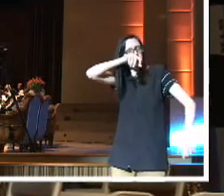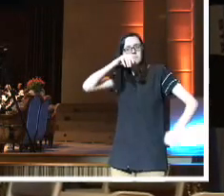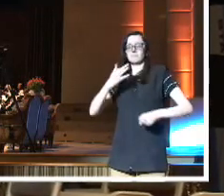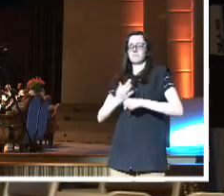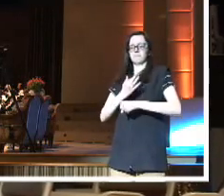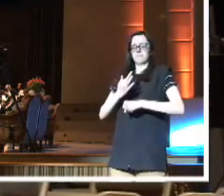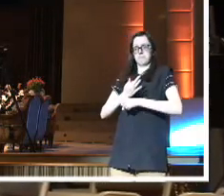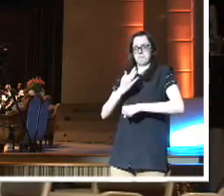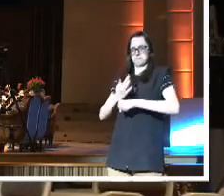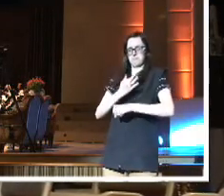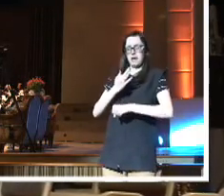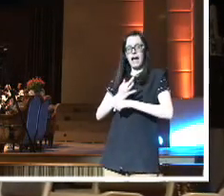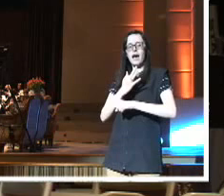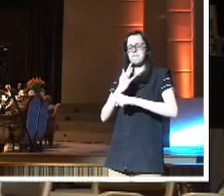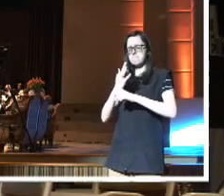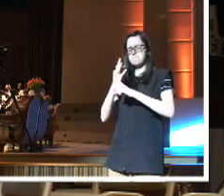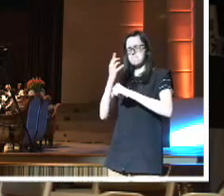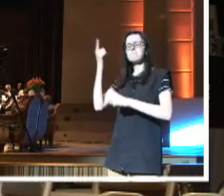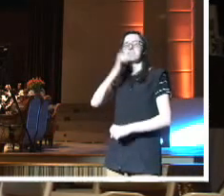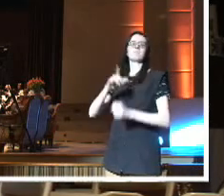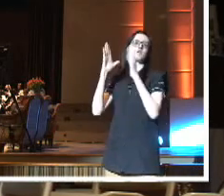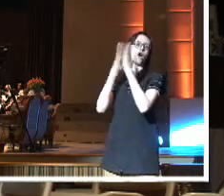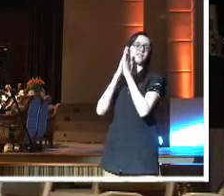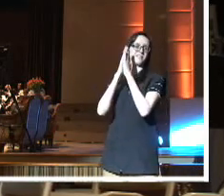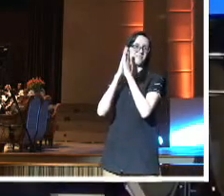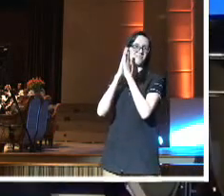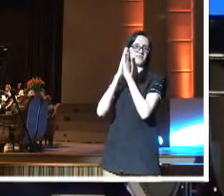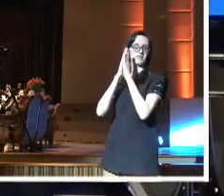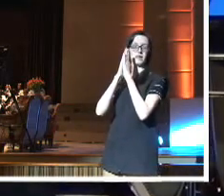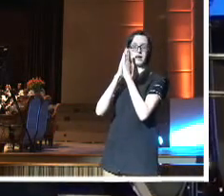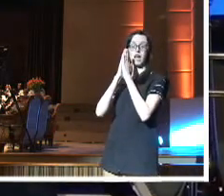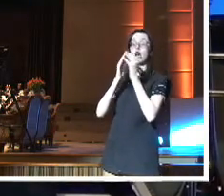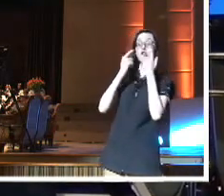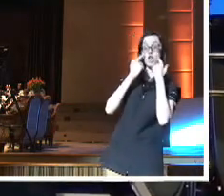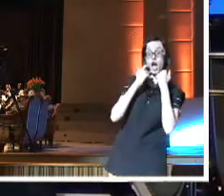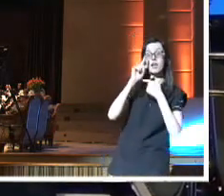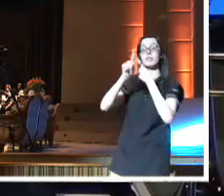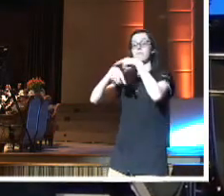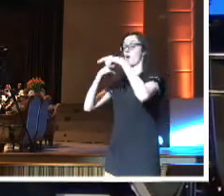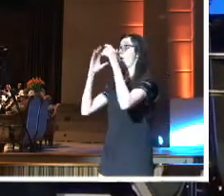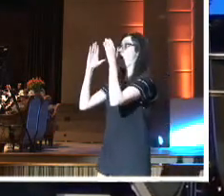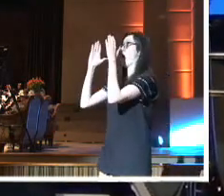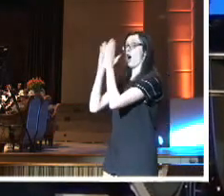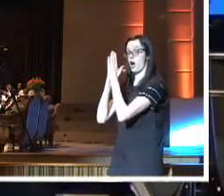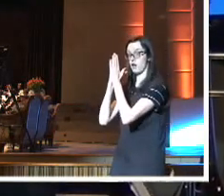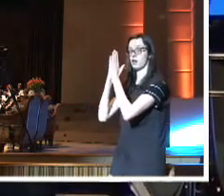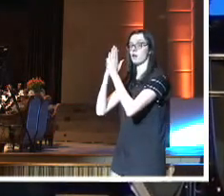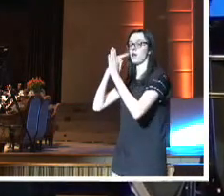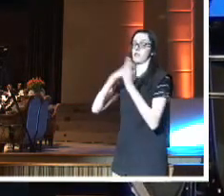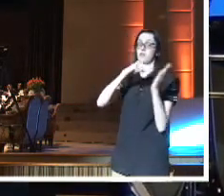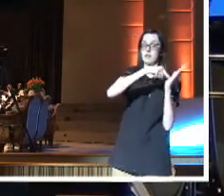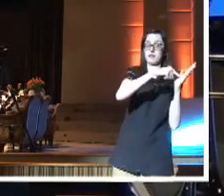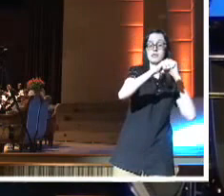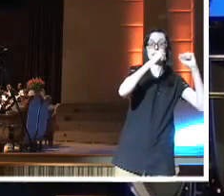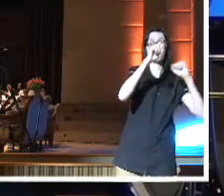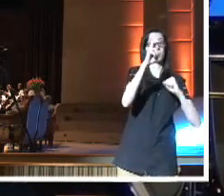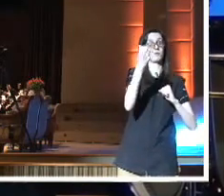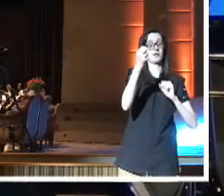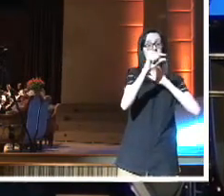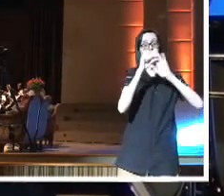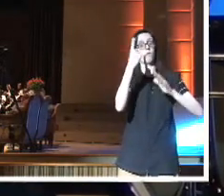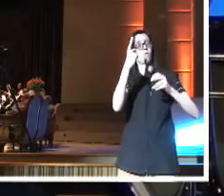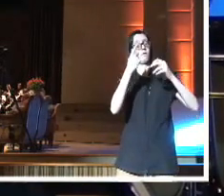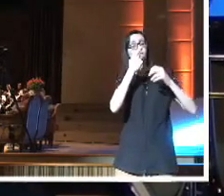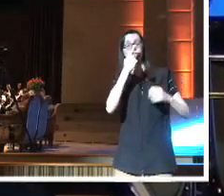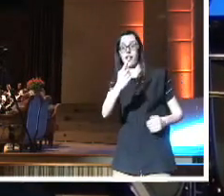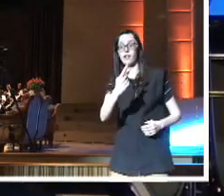que ele começou a orar, a clamar ao Senhor. E a única coisa que ele conseguiu dizer foi aquilo que está no Salmo 56:1: